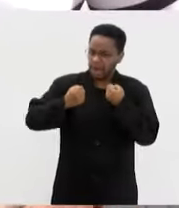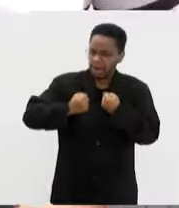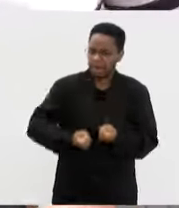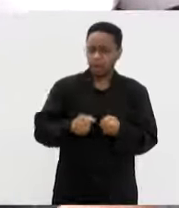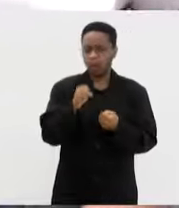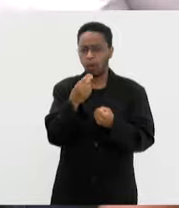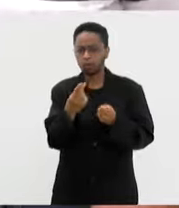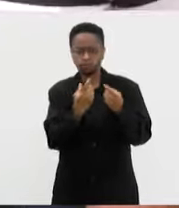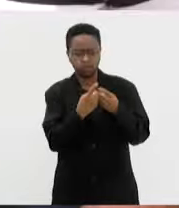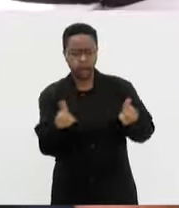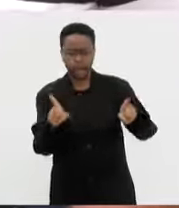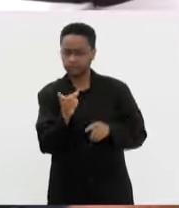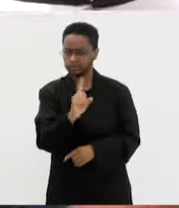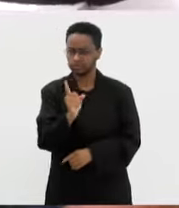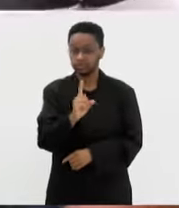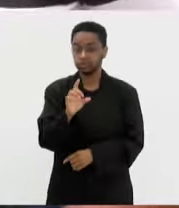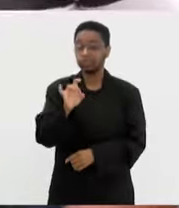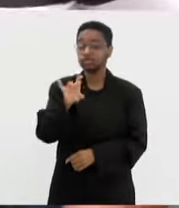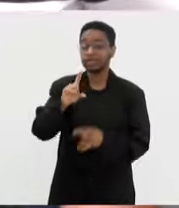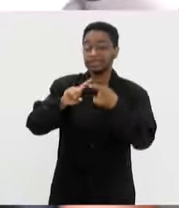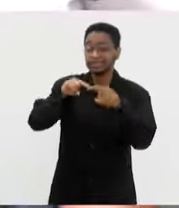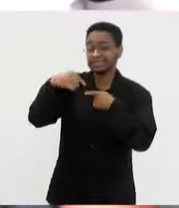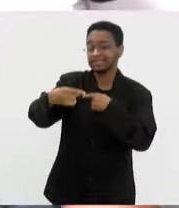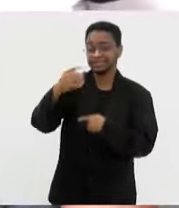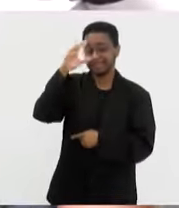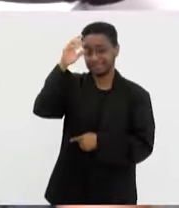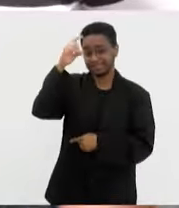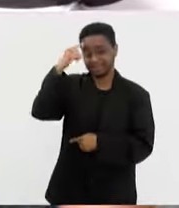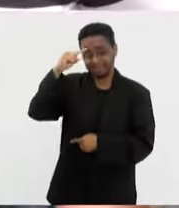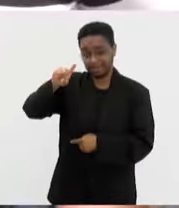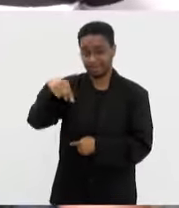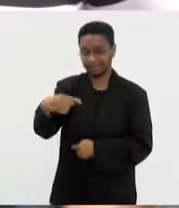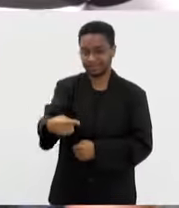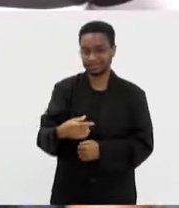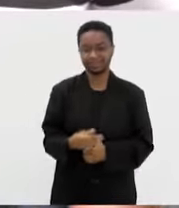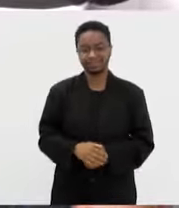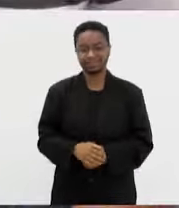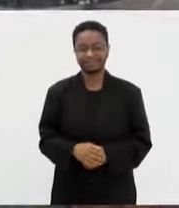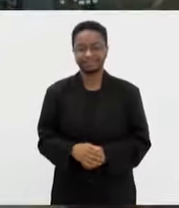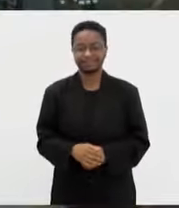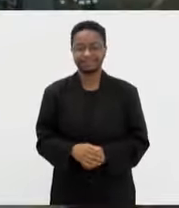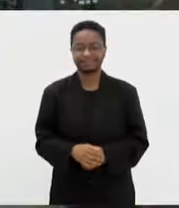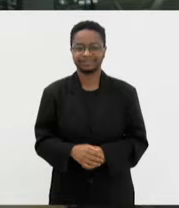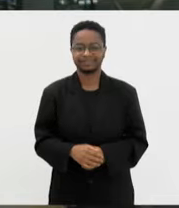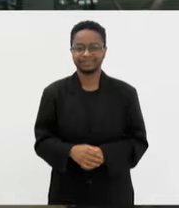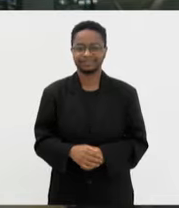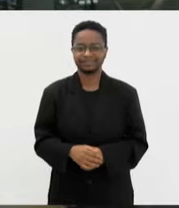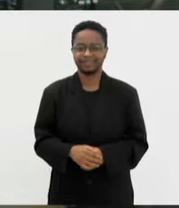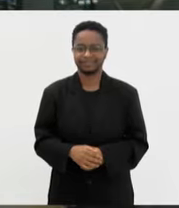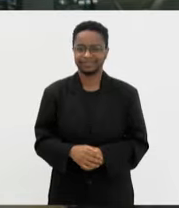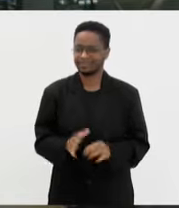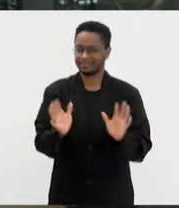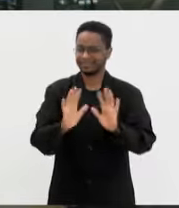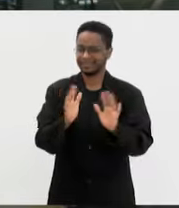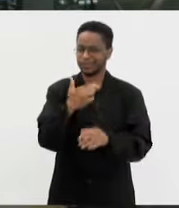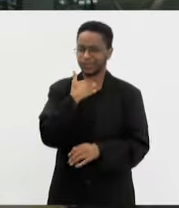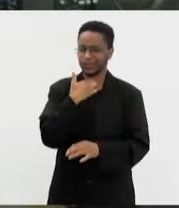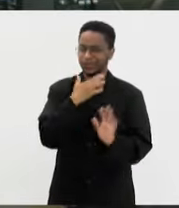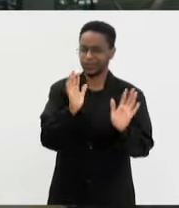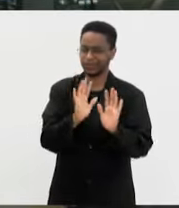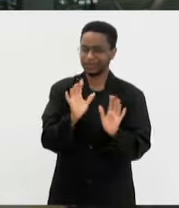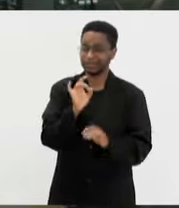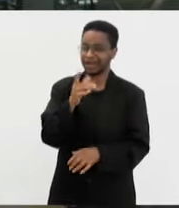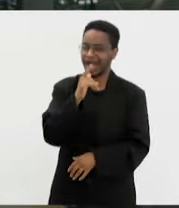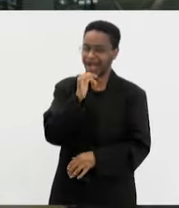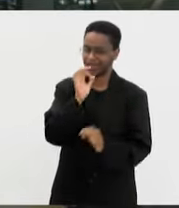de ingerir bebida alcoólica, deixa isso para a próxima semana. Vicente, voltamos com você no estúdio. Nem pensar nisso, né, PV? É só